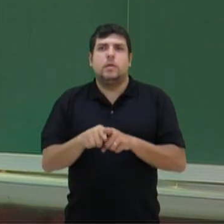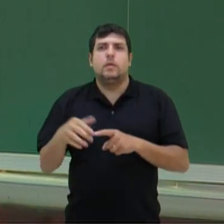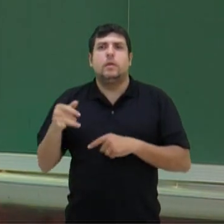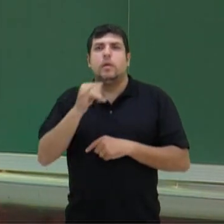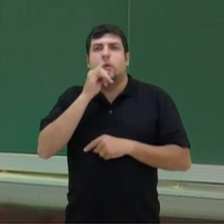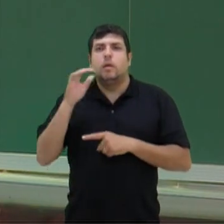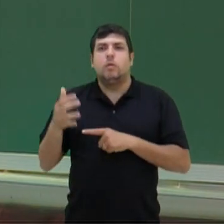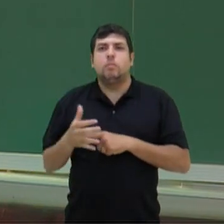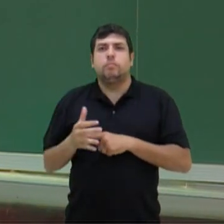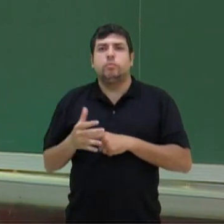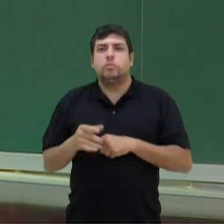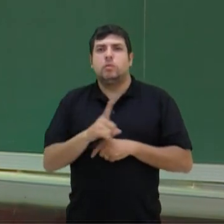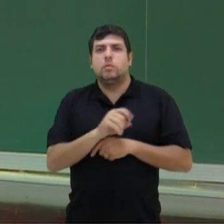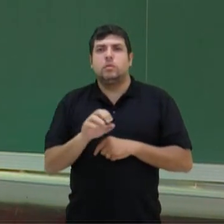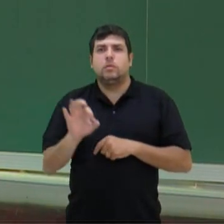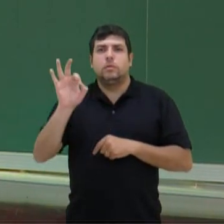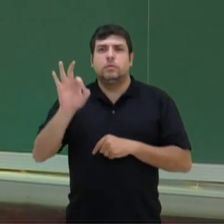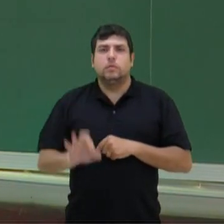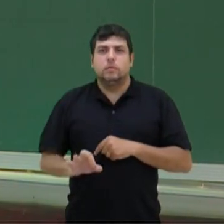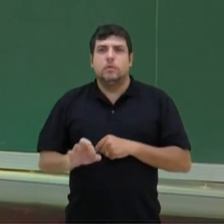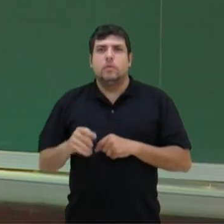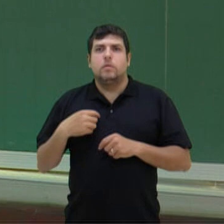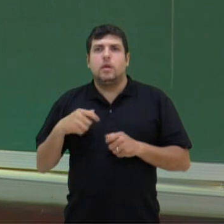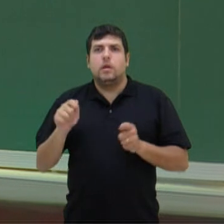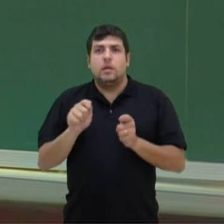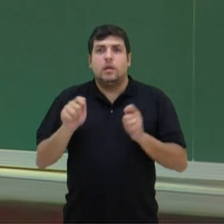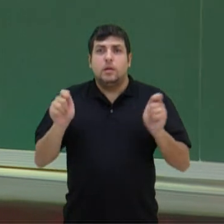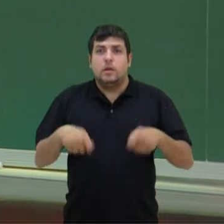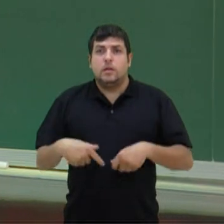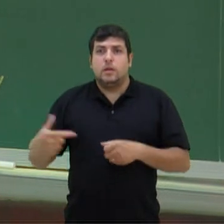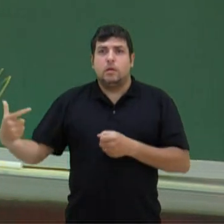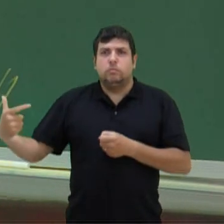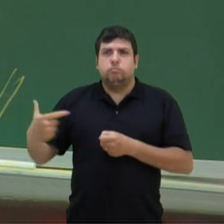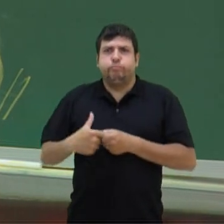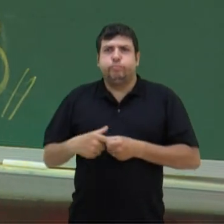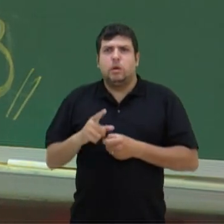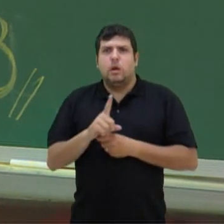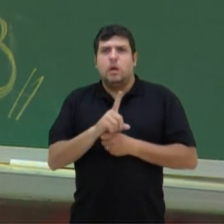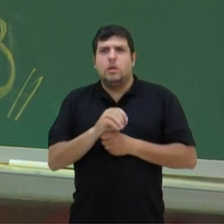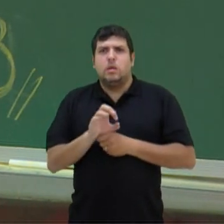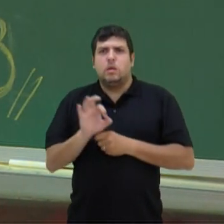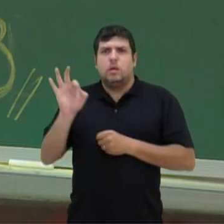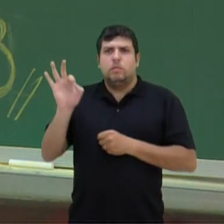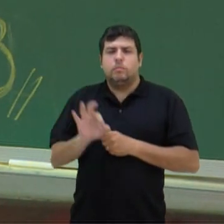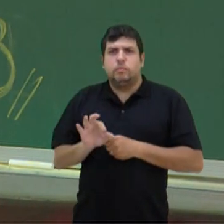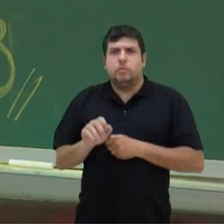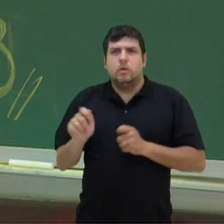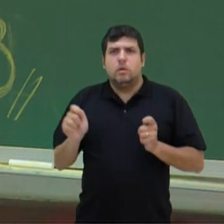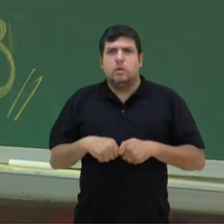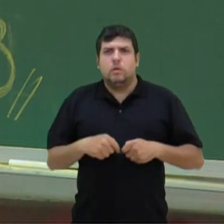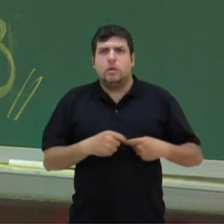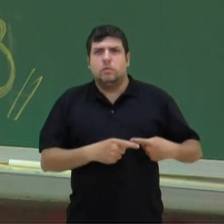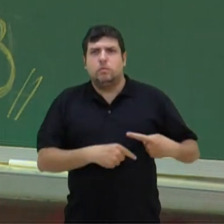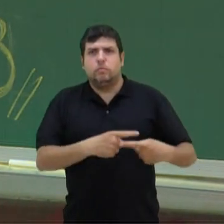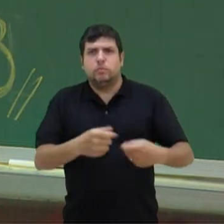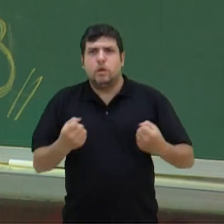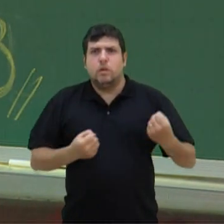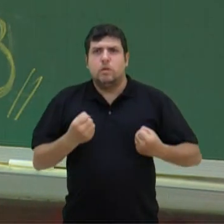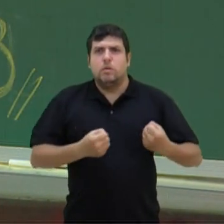100% eficiente, que converta todo o combustível que você colocou dentro dele, né, em movimento, em velocidade para o